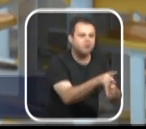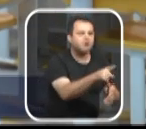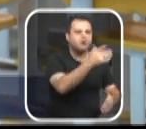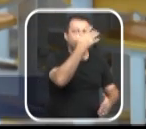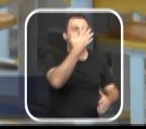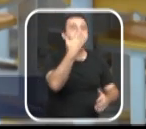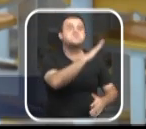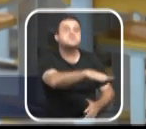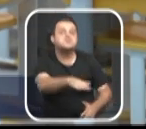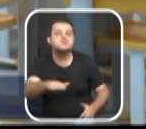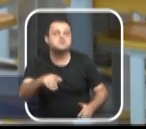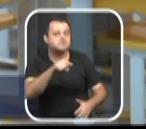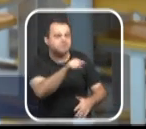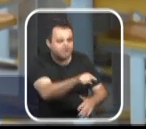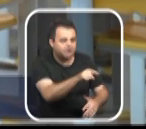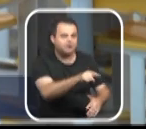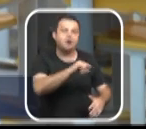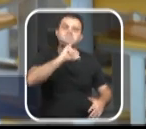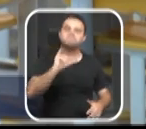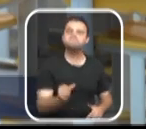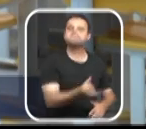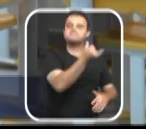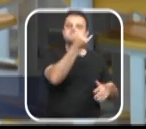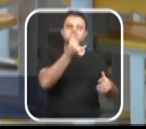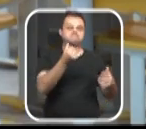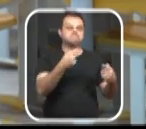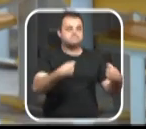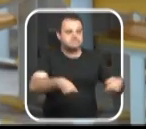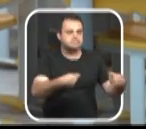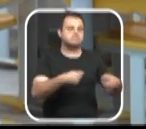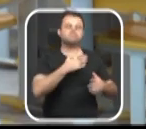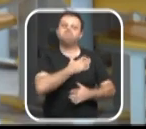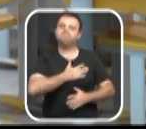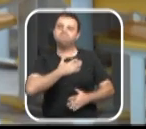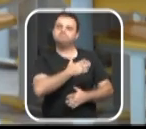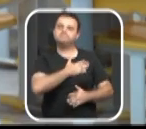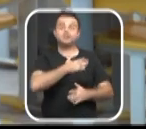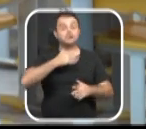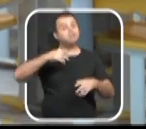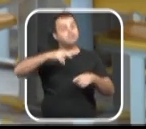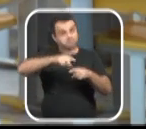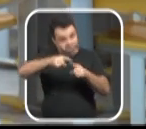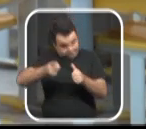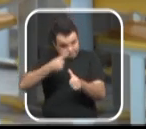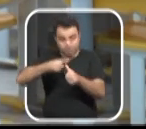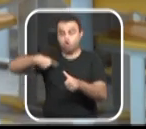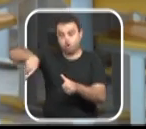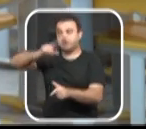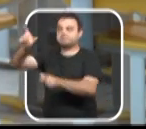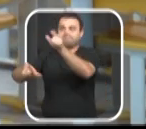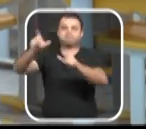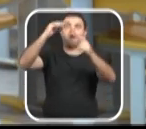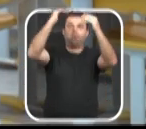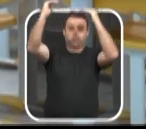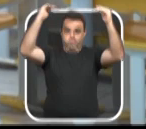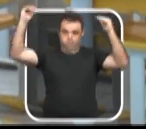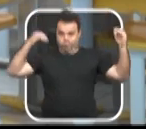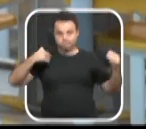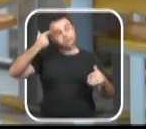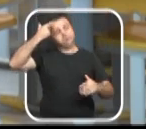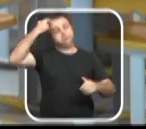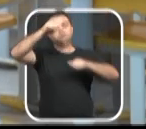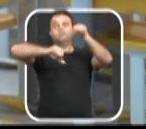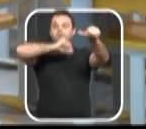de uma desconstrução nossa, da necessidade de manter uma